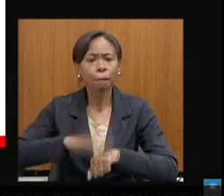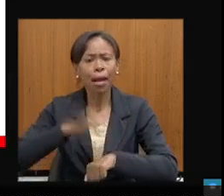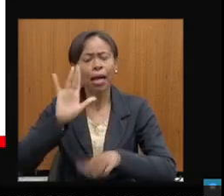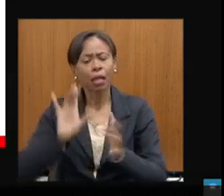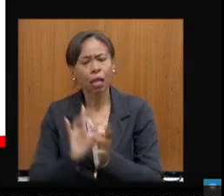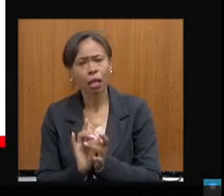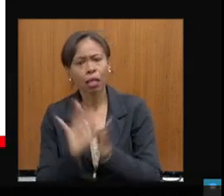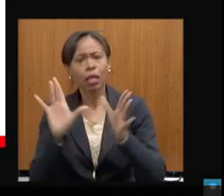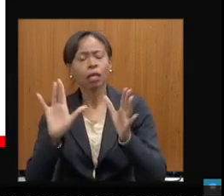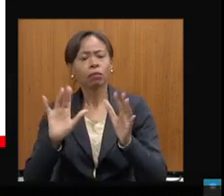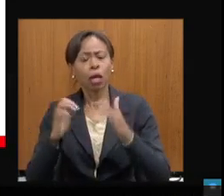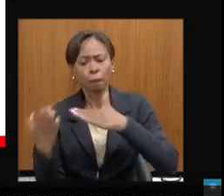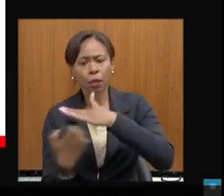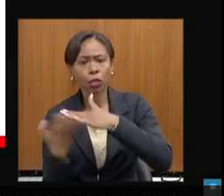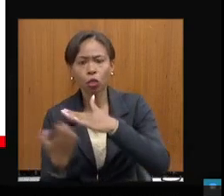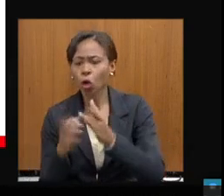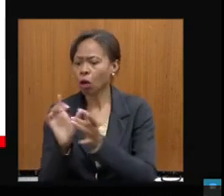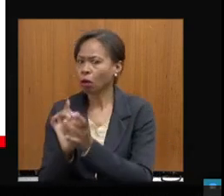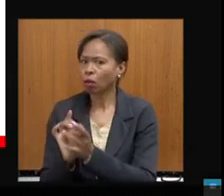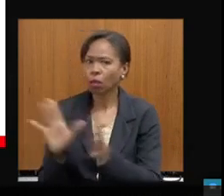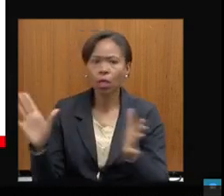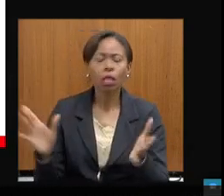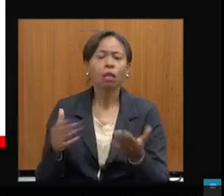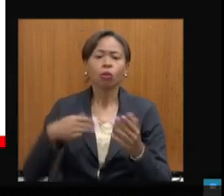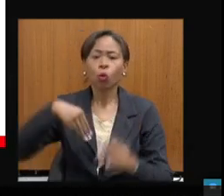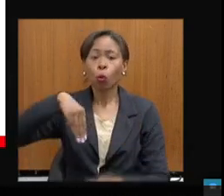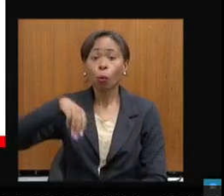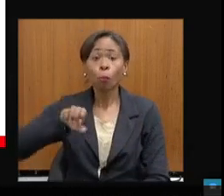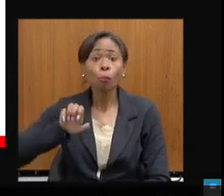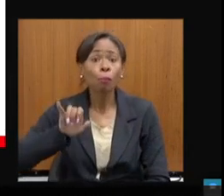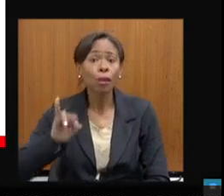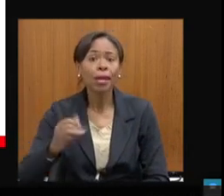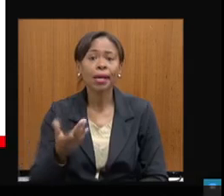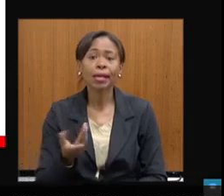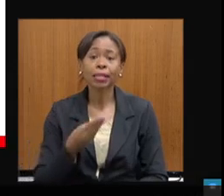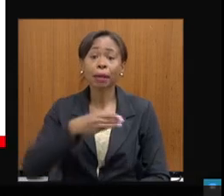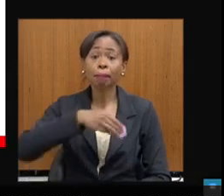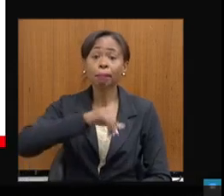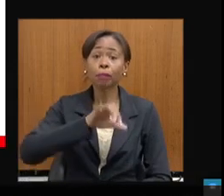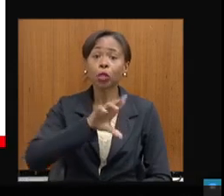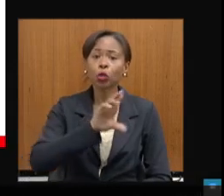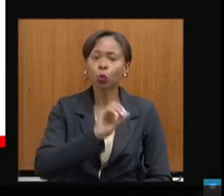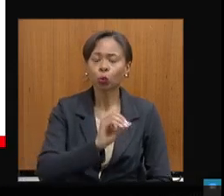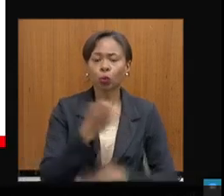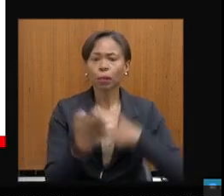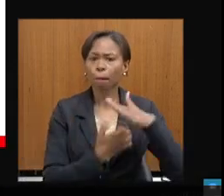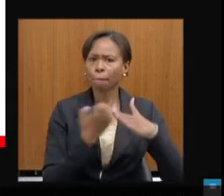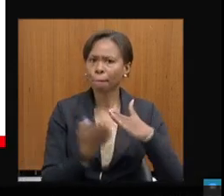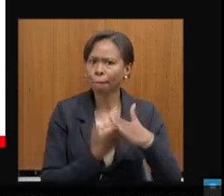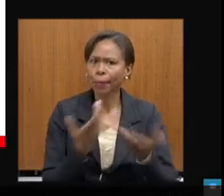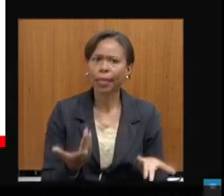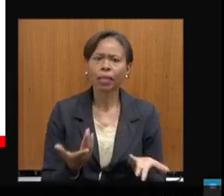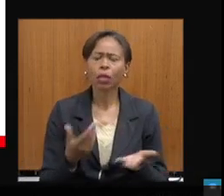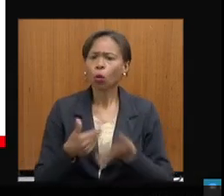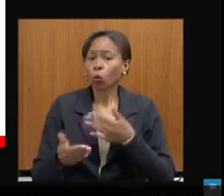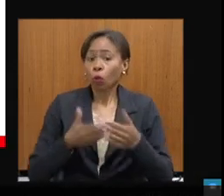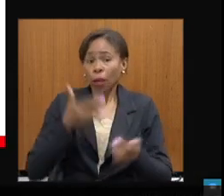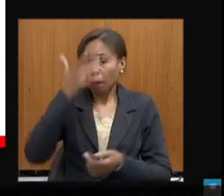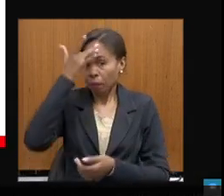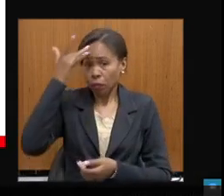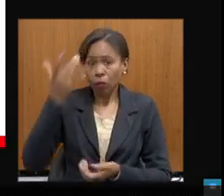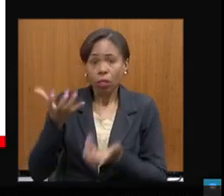empreendedor desde o artesão do meio da microempresa de todos aqueles que querem aprender